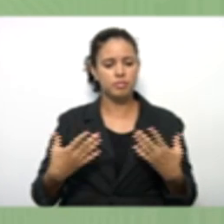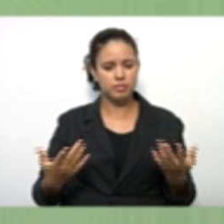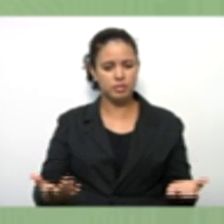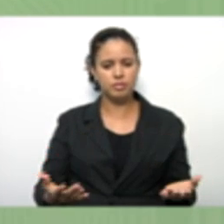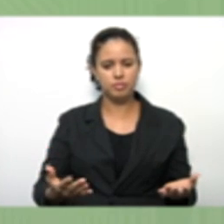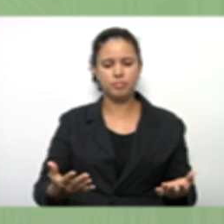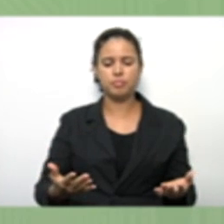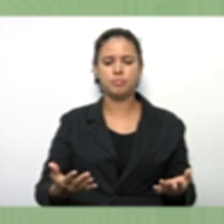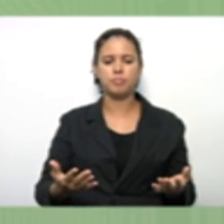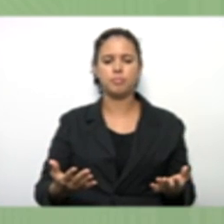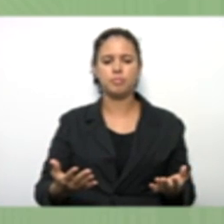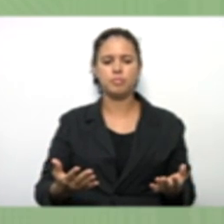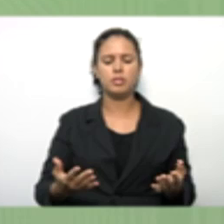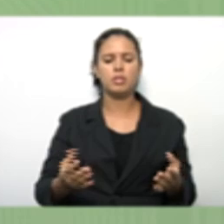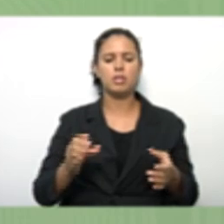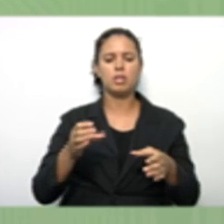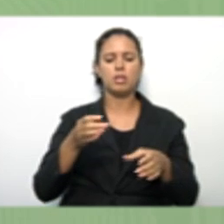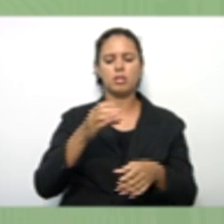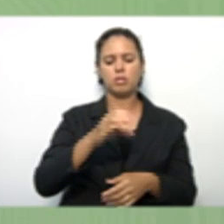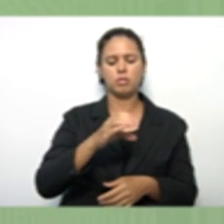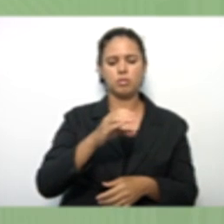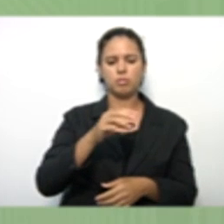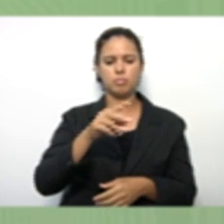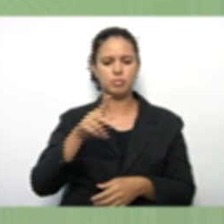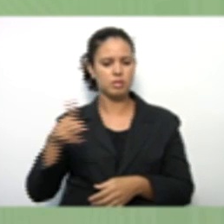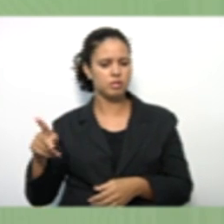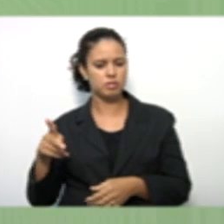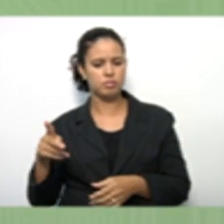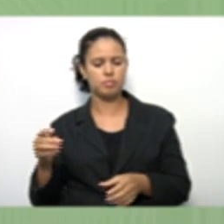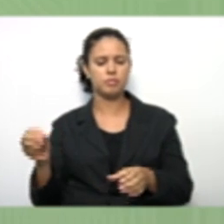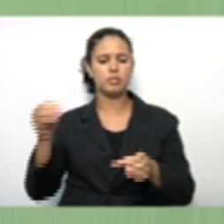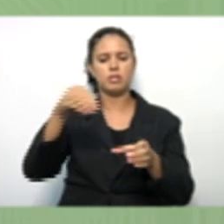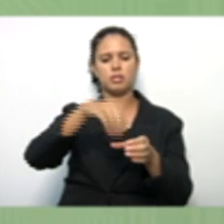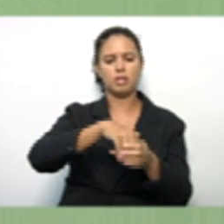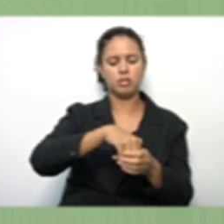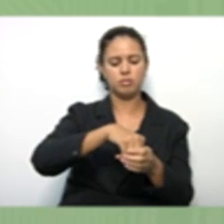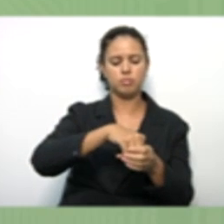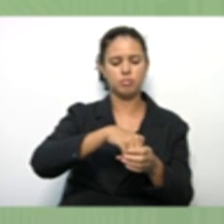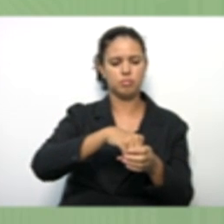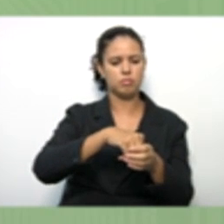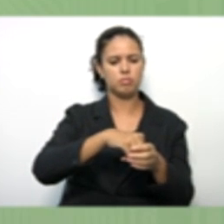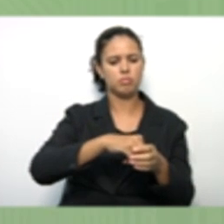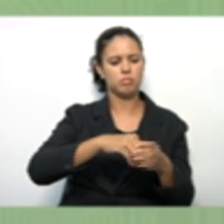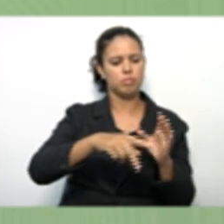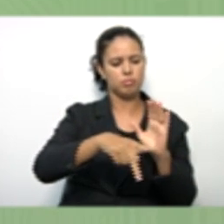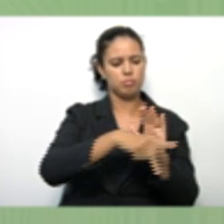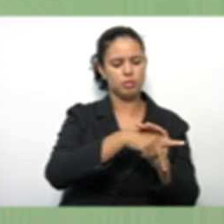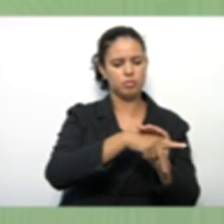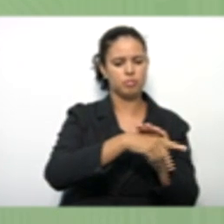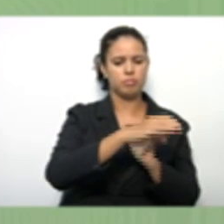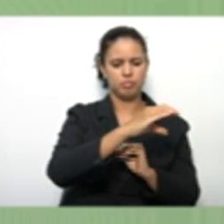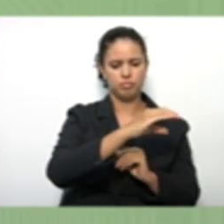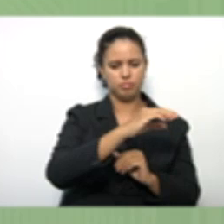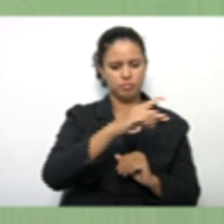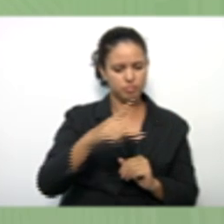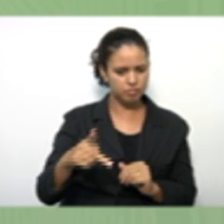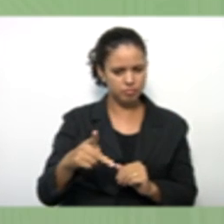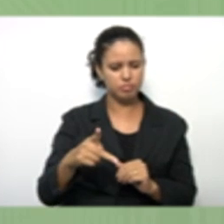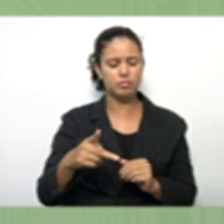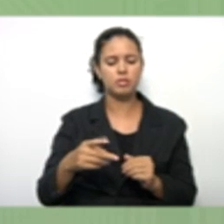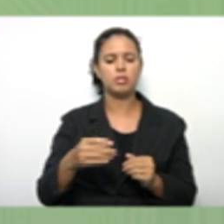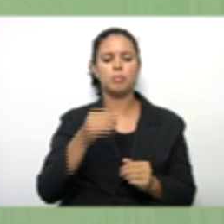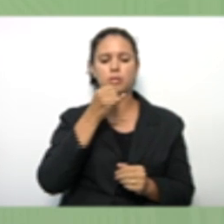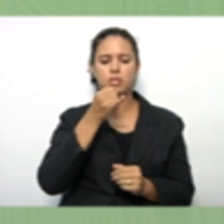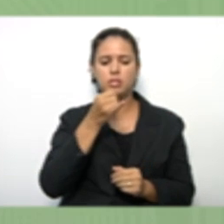Situação líquida plena ou propriedade total dos ativos. Quando isso acontece? Então, quando os bens